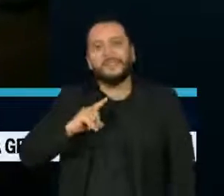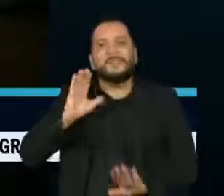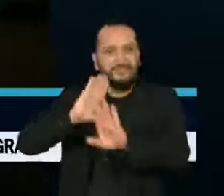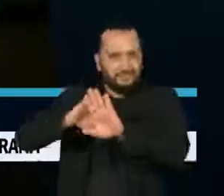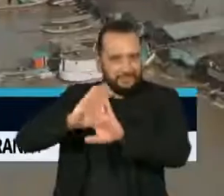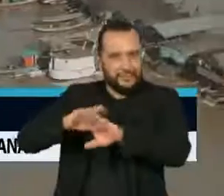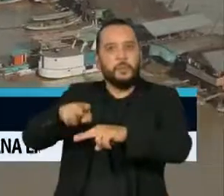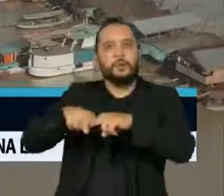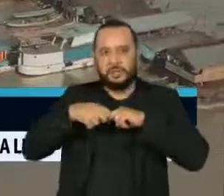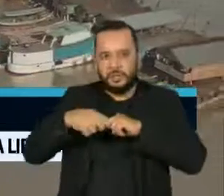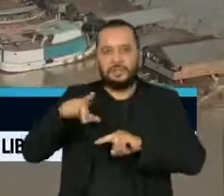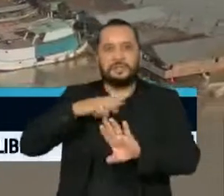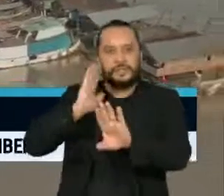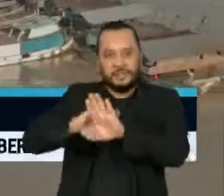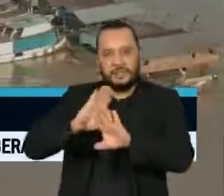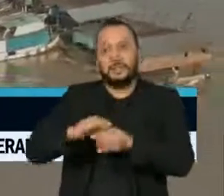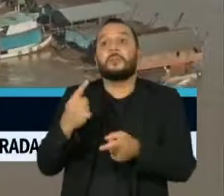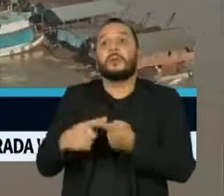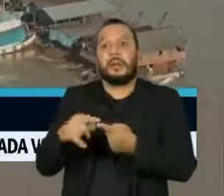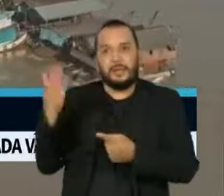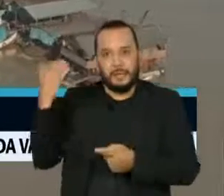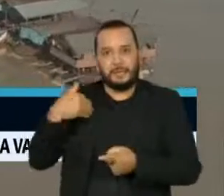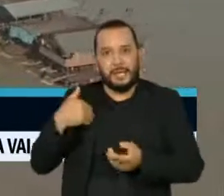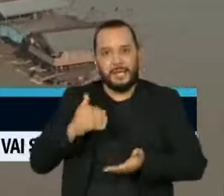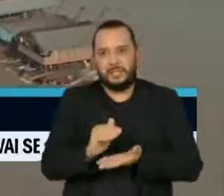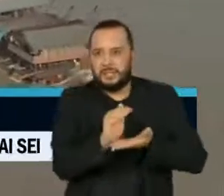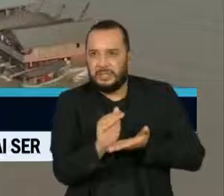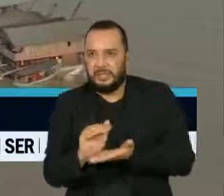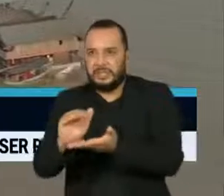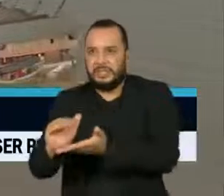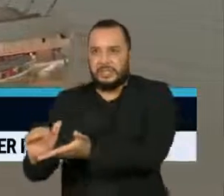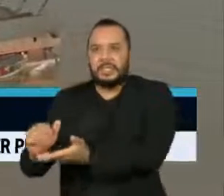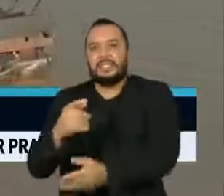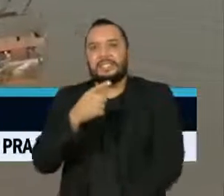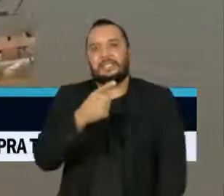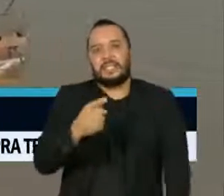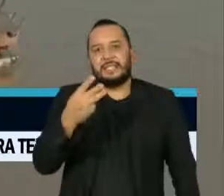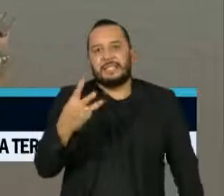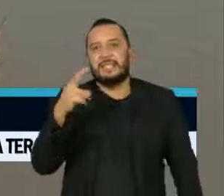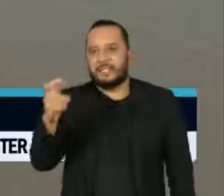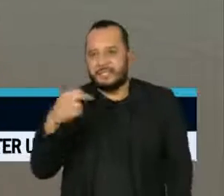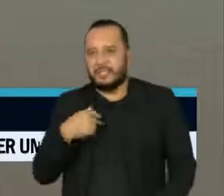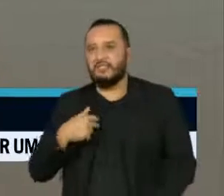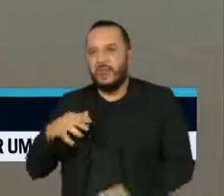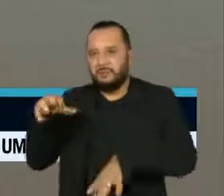nós acreditamos foi a inutilização de 135 balsas, né, de garimpagem que ocorreram aí no Rio Madeira.